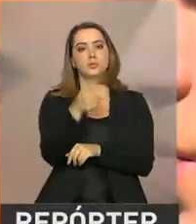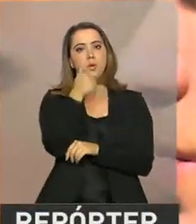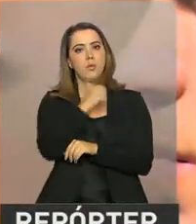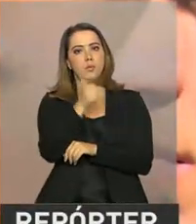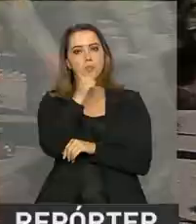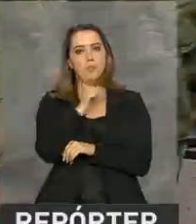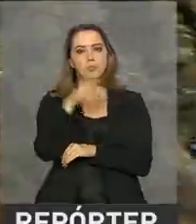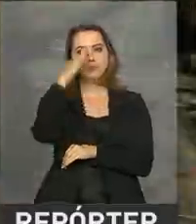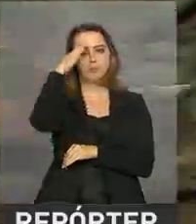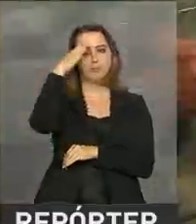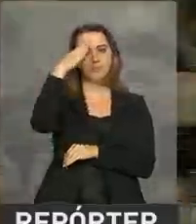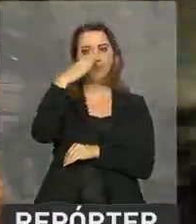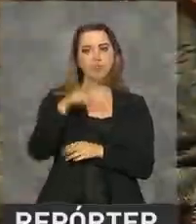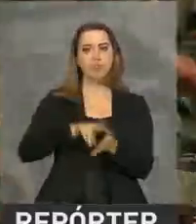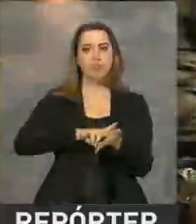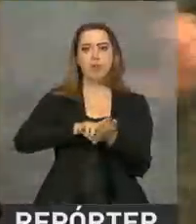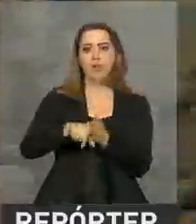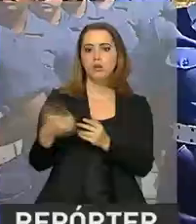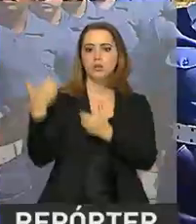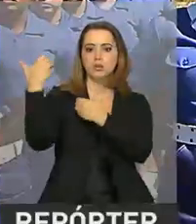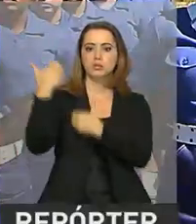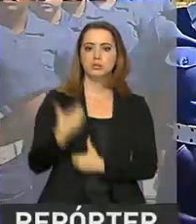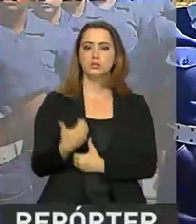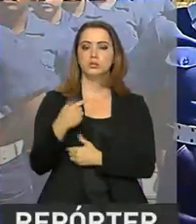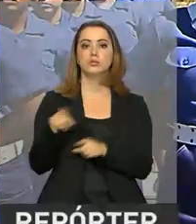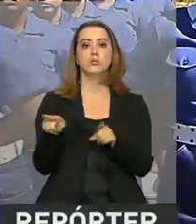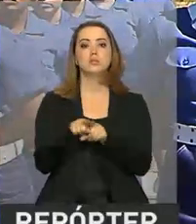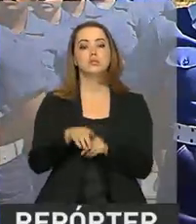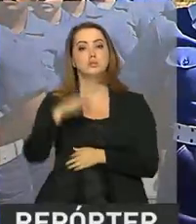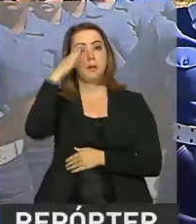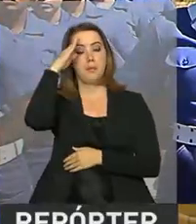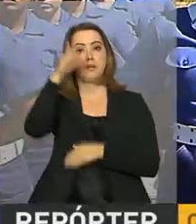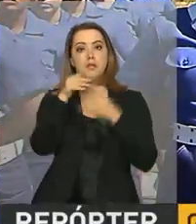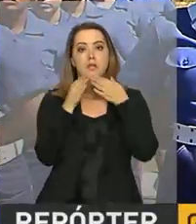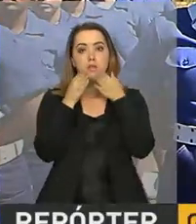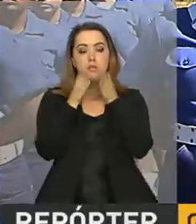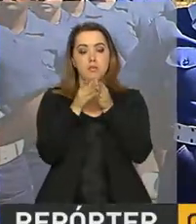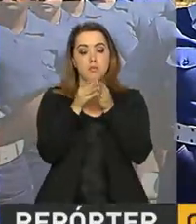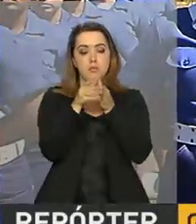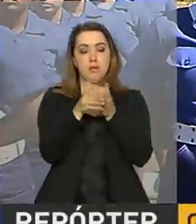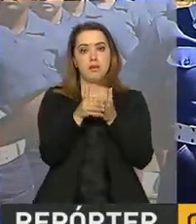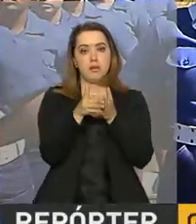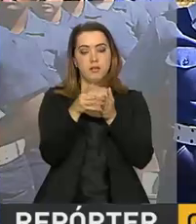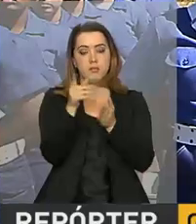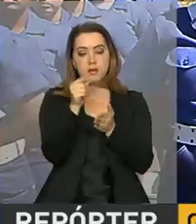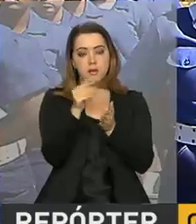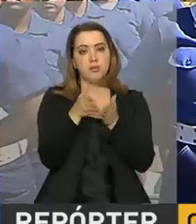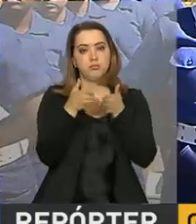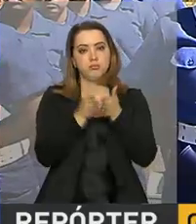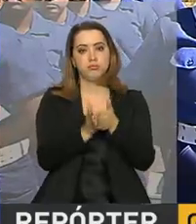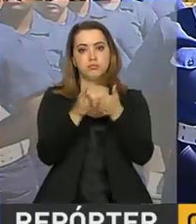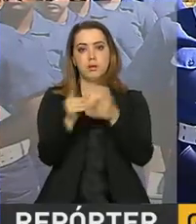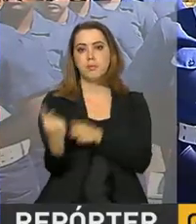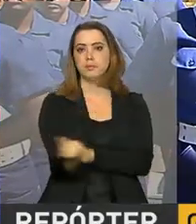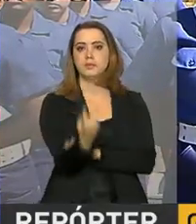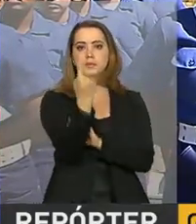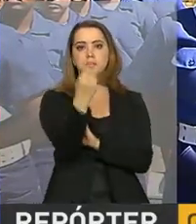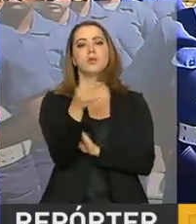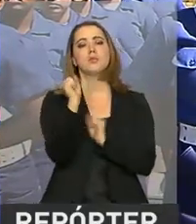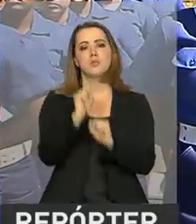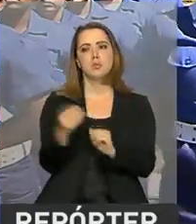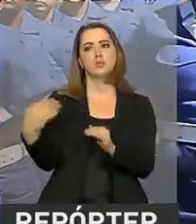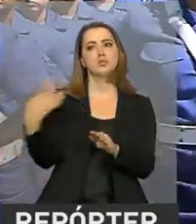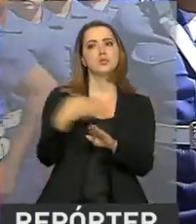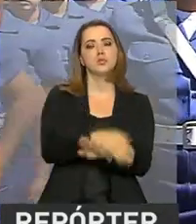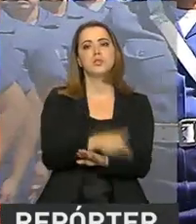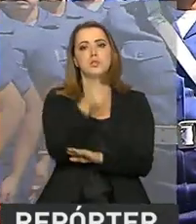de marinheiros e de fuzileiros navais a Marinha foi a primeira das três forças a aceitar o ingresso de mulheres